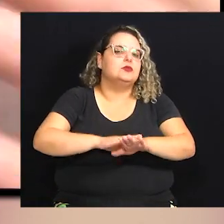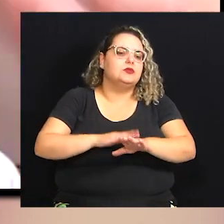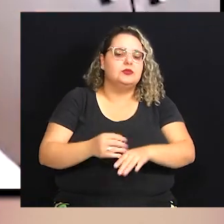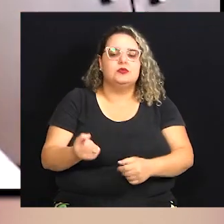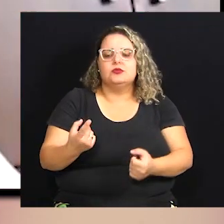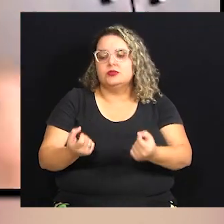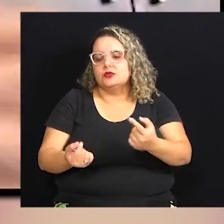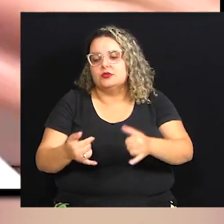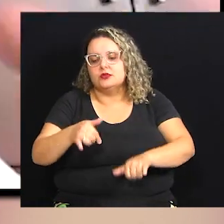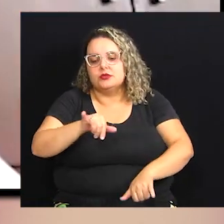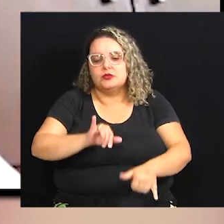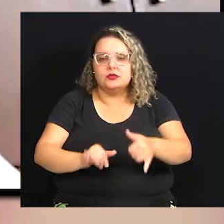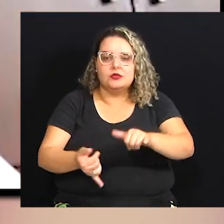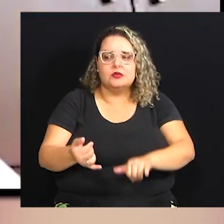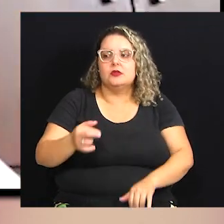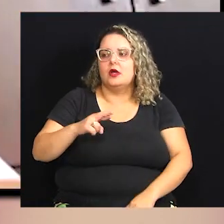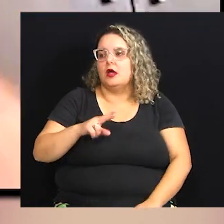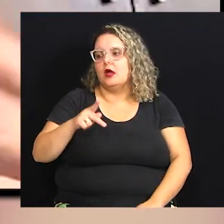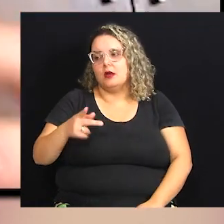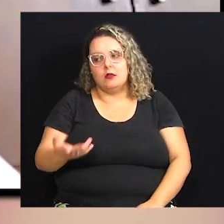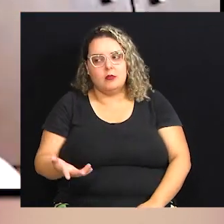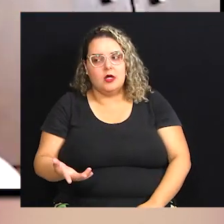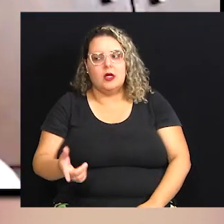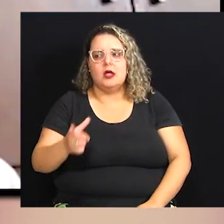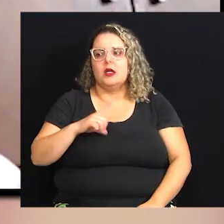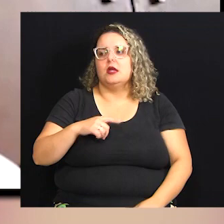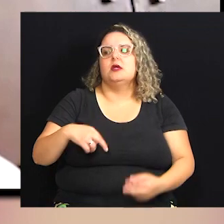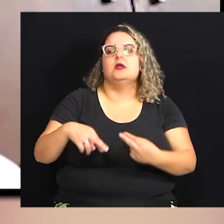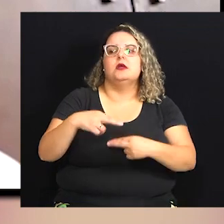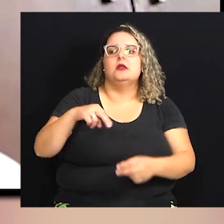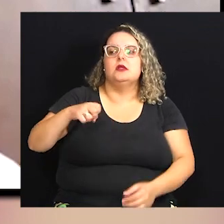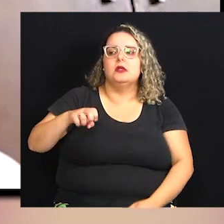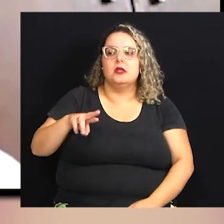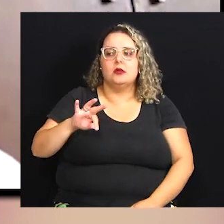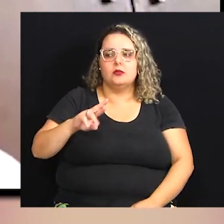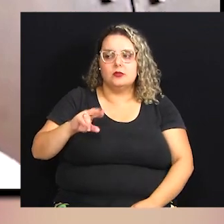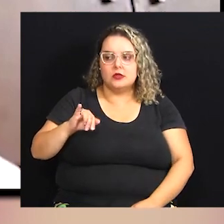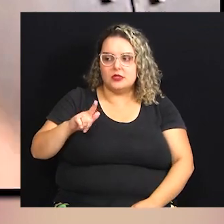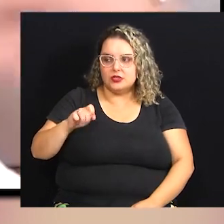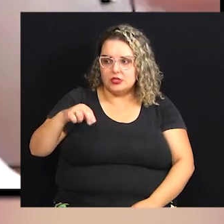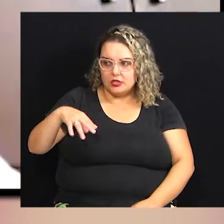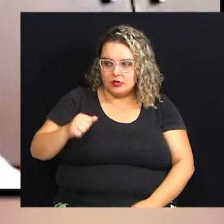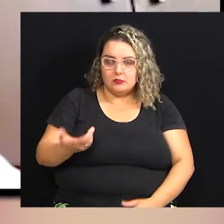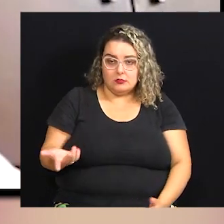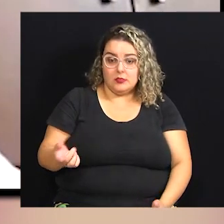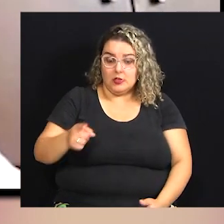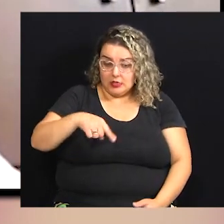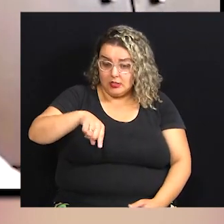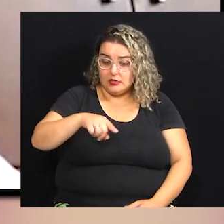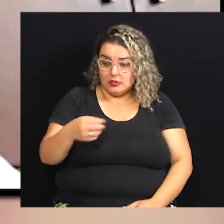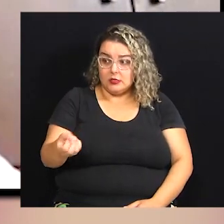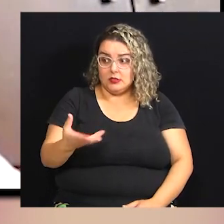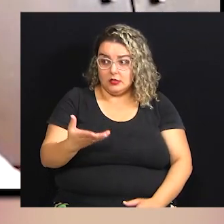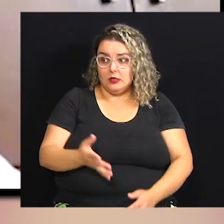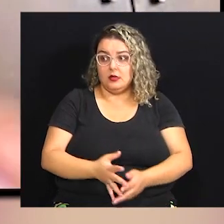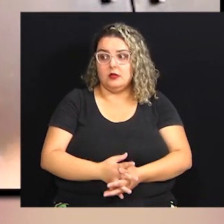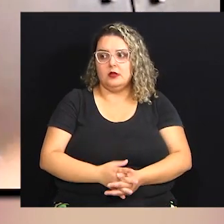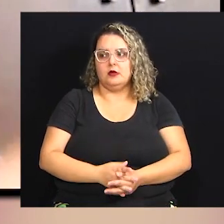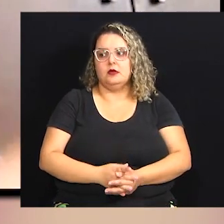agem justamente em algumas substâncias, como o CGRP, que tem relação com aquele tal do nervo trigêmeo. Mas mesmo essas